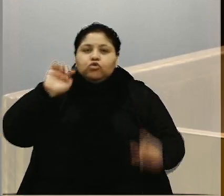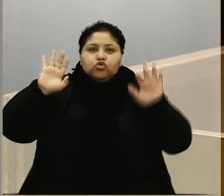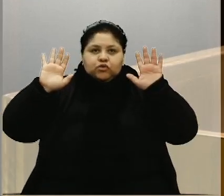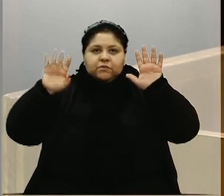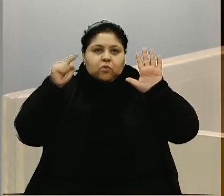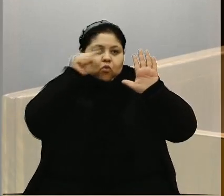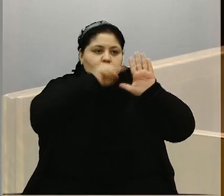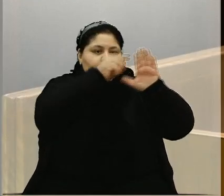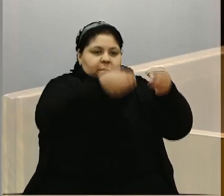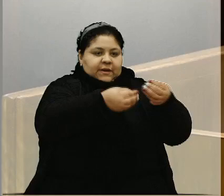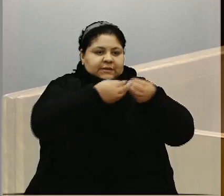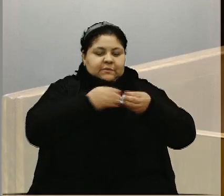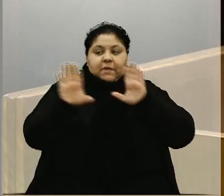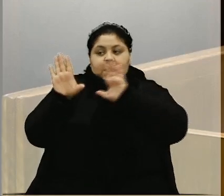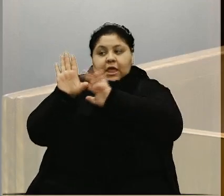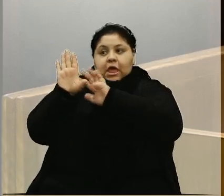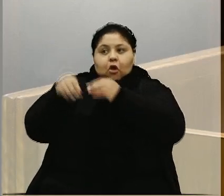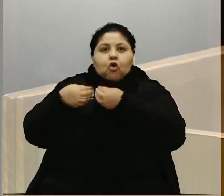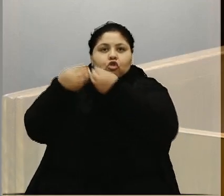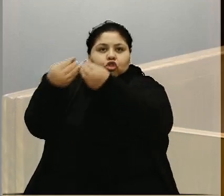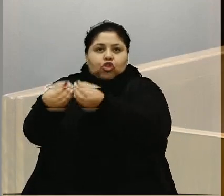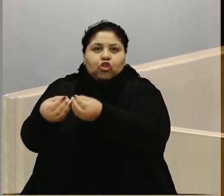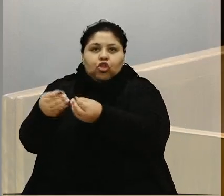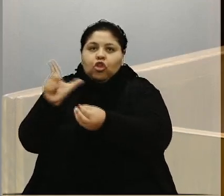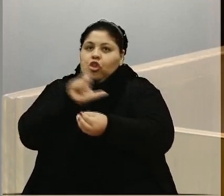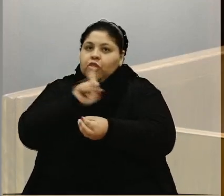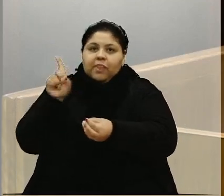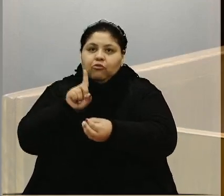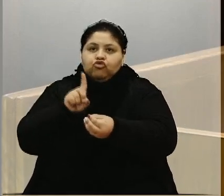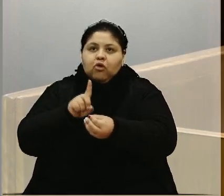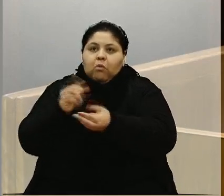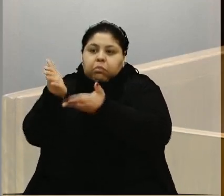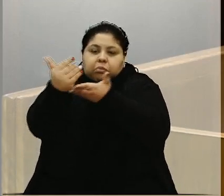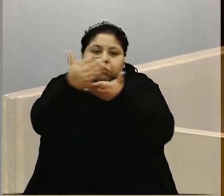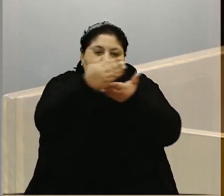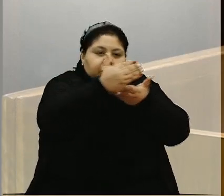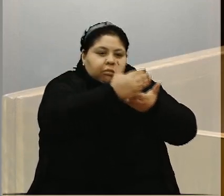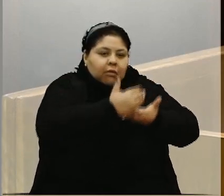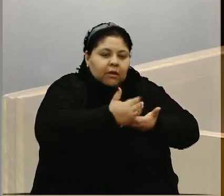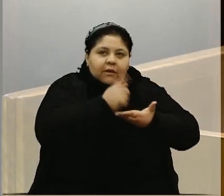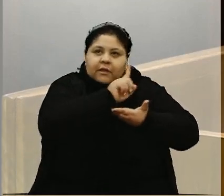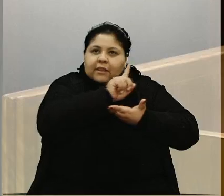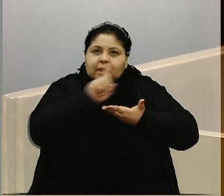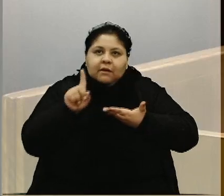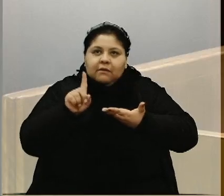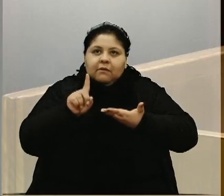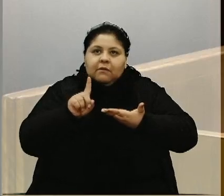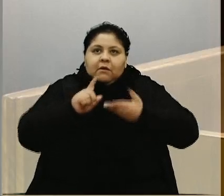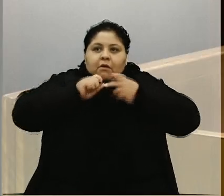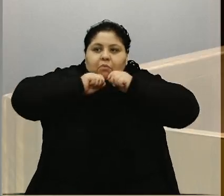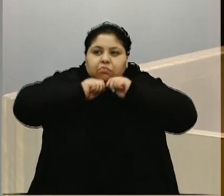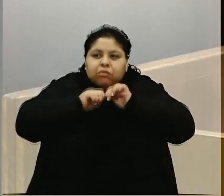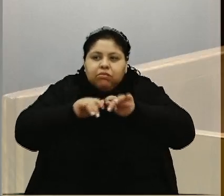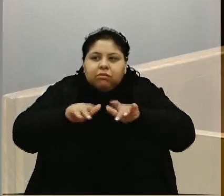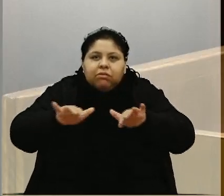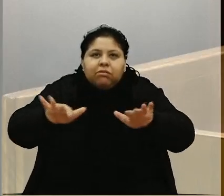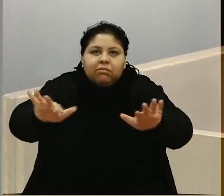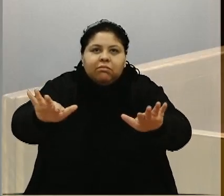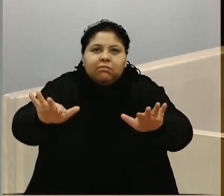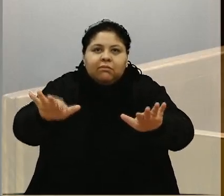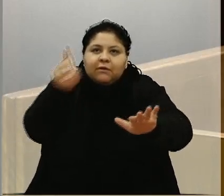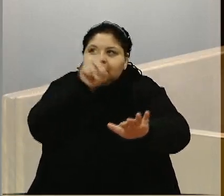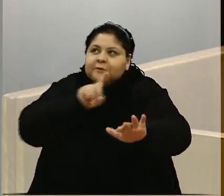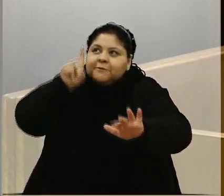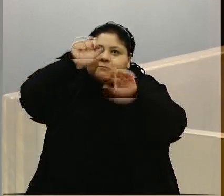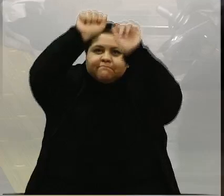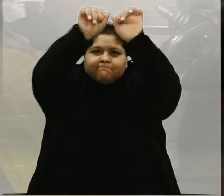dar. Nós não somos como cisternas feitas para acumular, somos como canais feitos para compartilhar. Deus abençoe